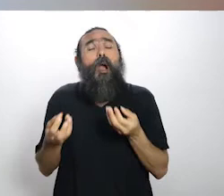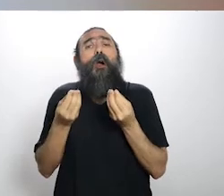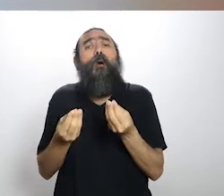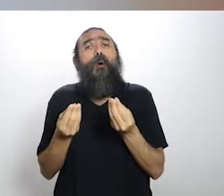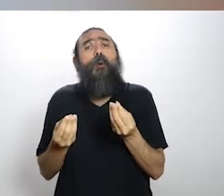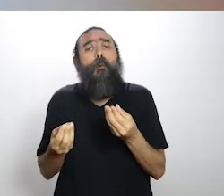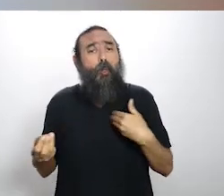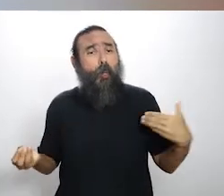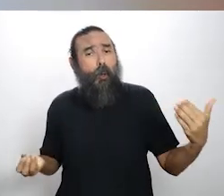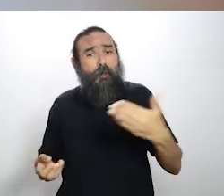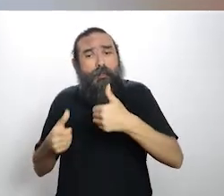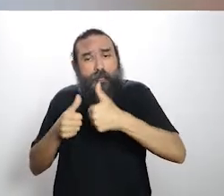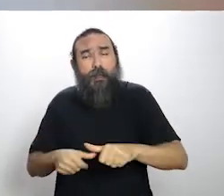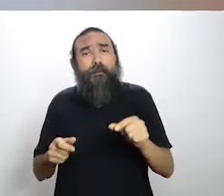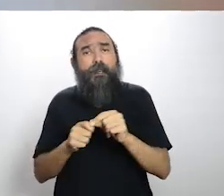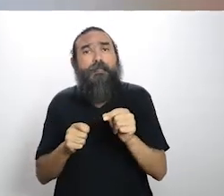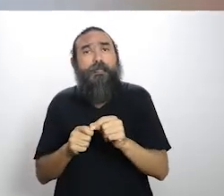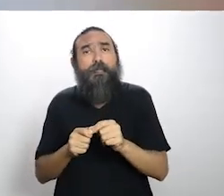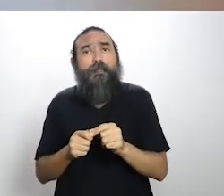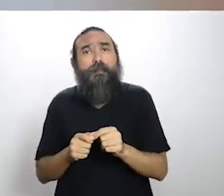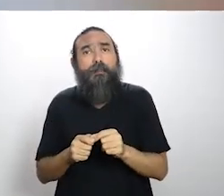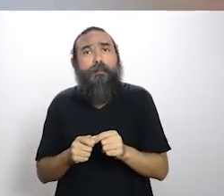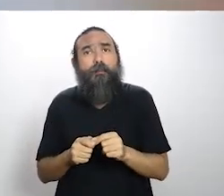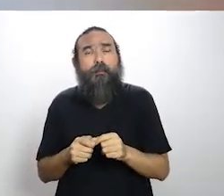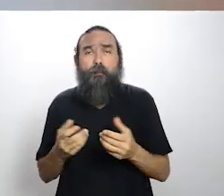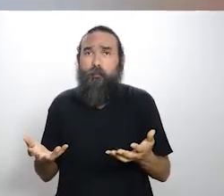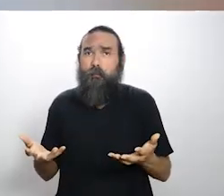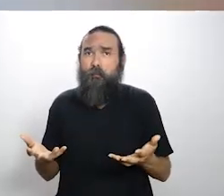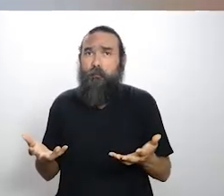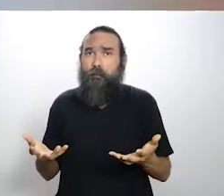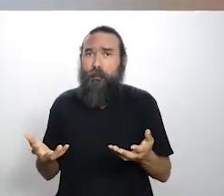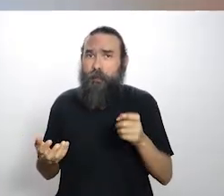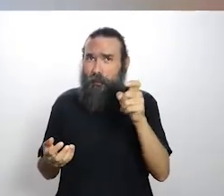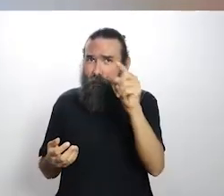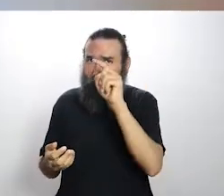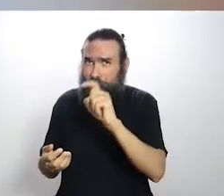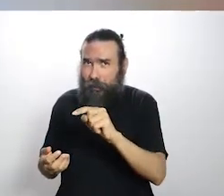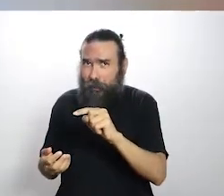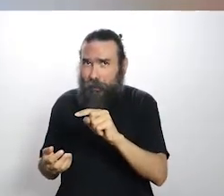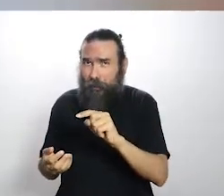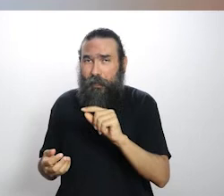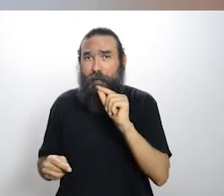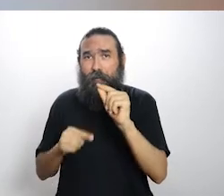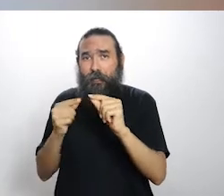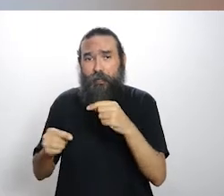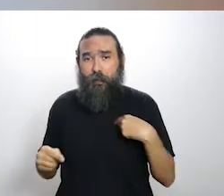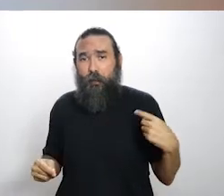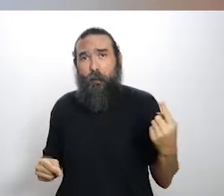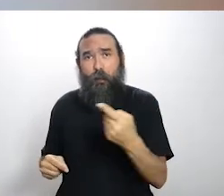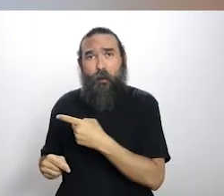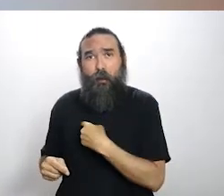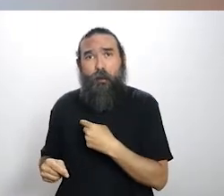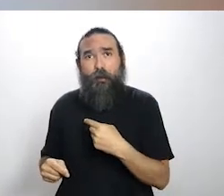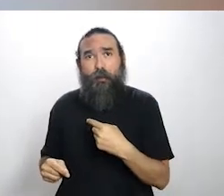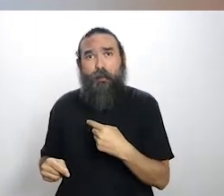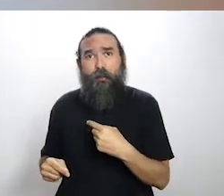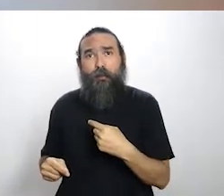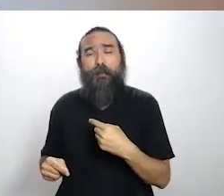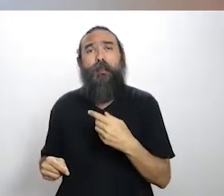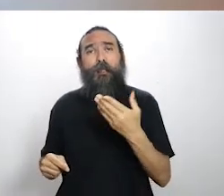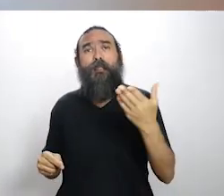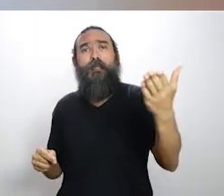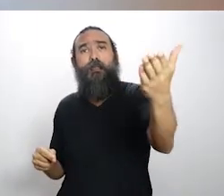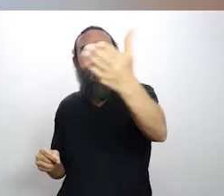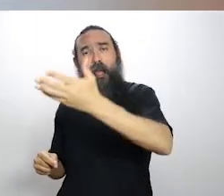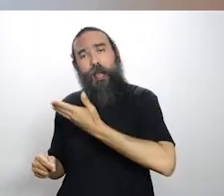que a gente está também se baseando, e aí muitos companheiros trouxeram a questão da Constituição Federal. Mas